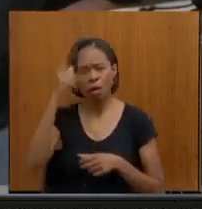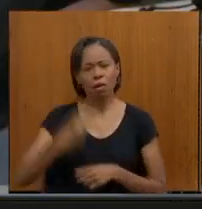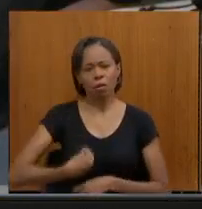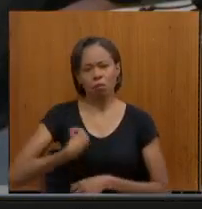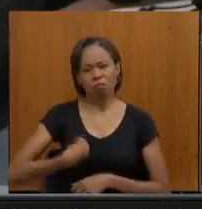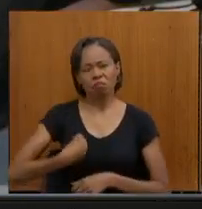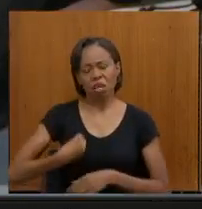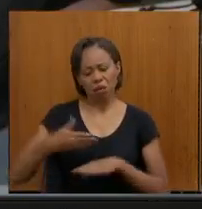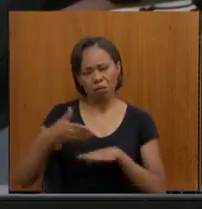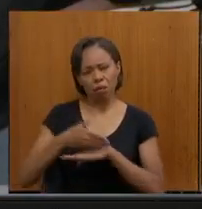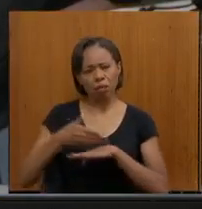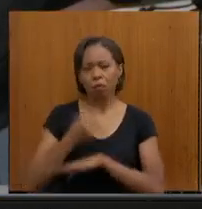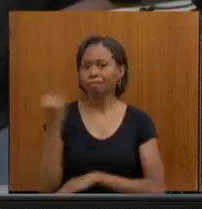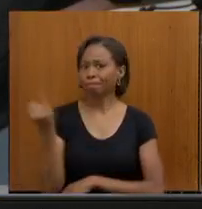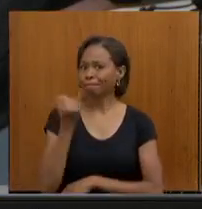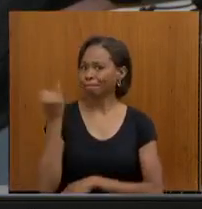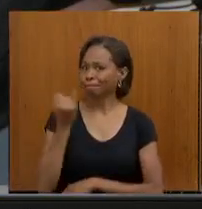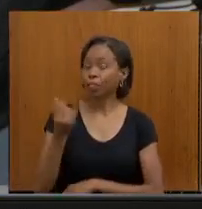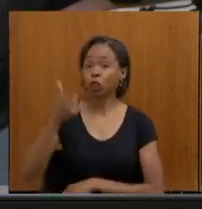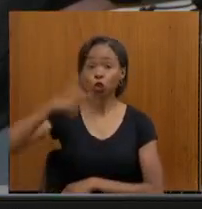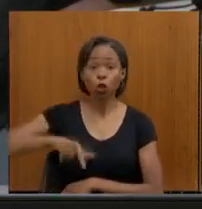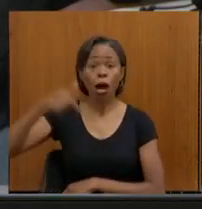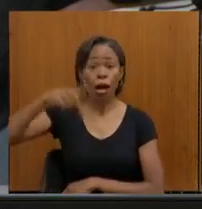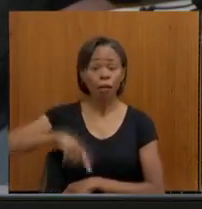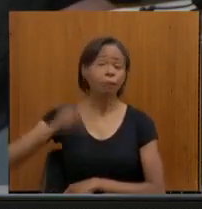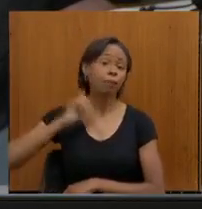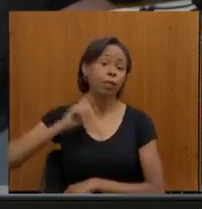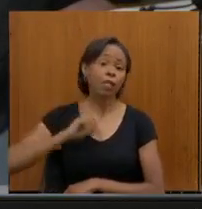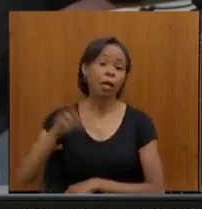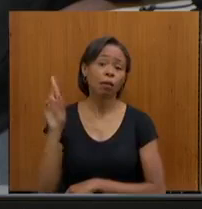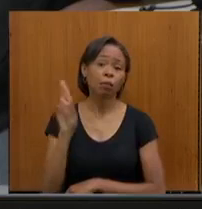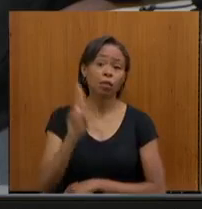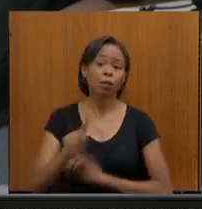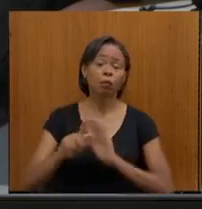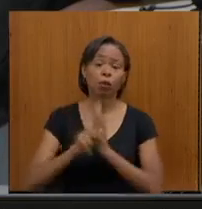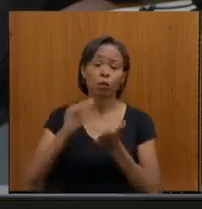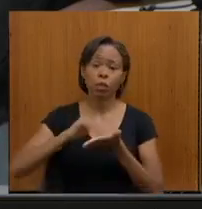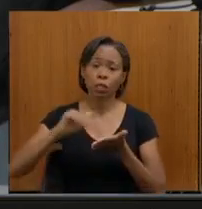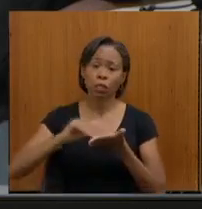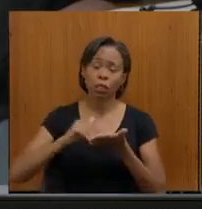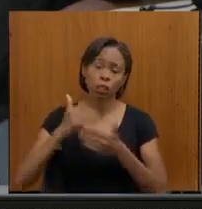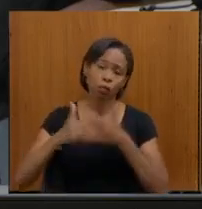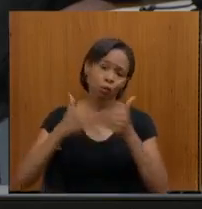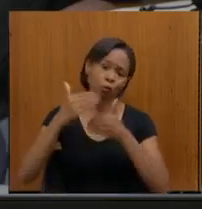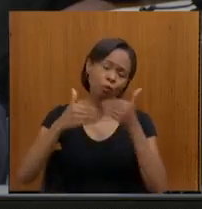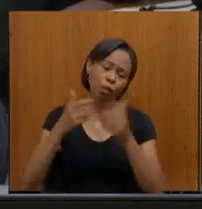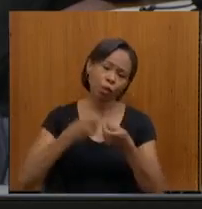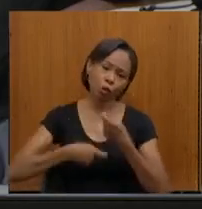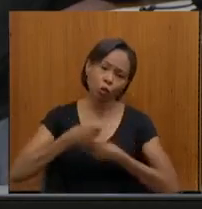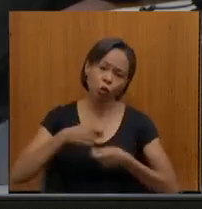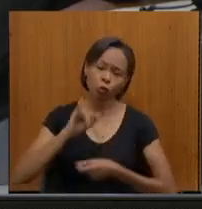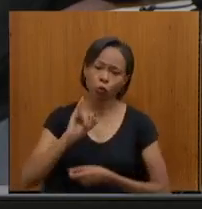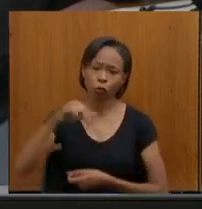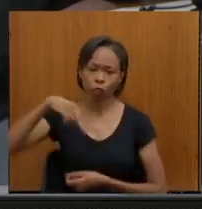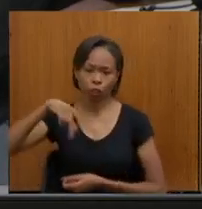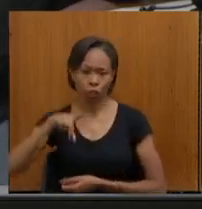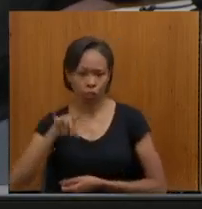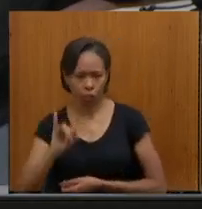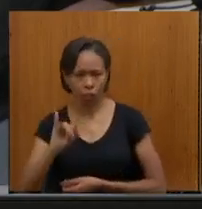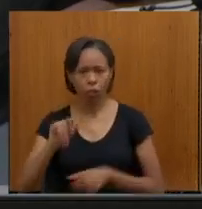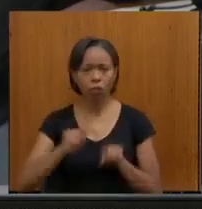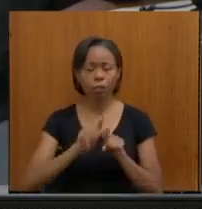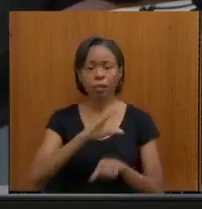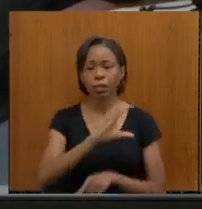os representantes de novo de Minas Gerais da secretaria de metrô econômico do Indy da